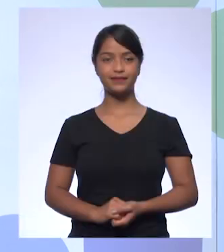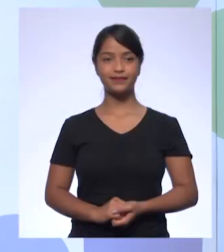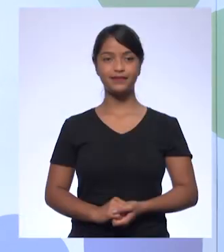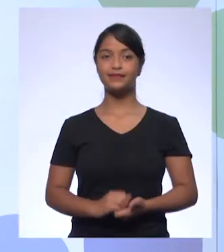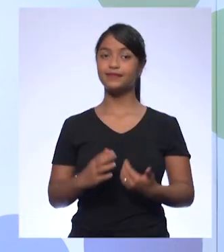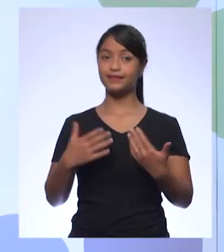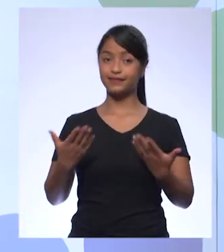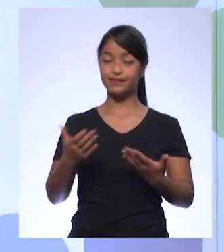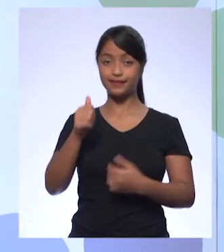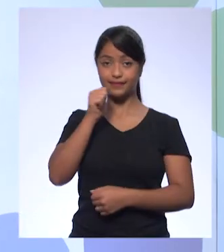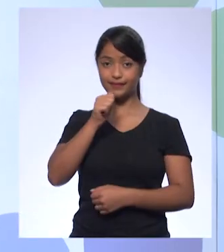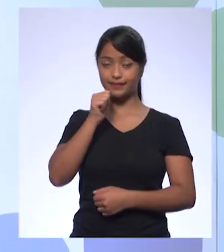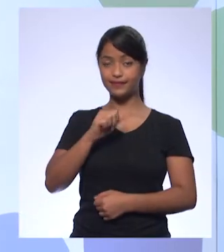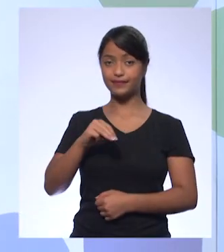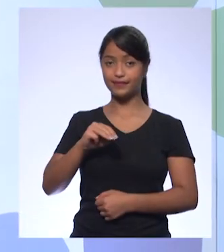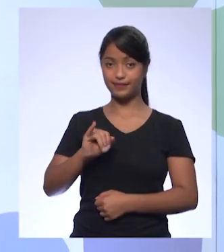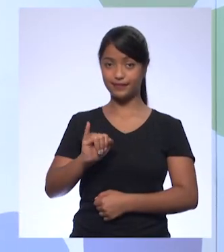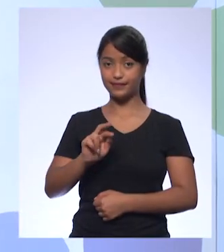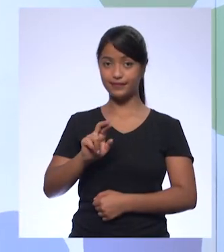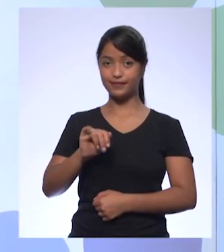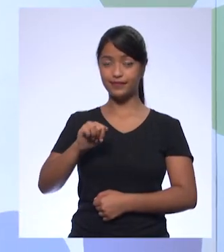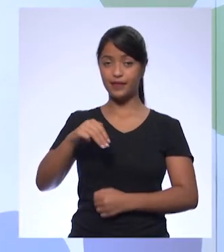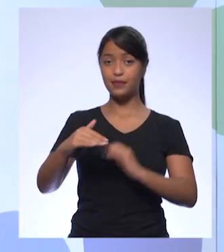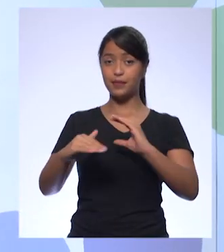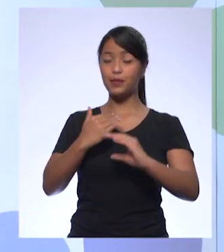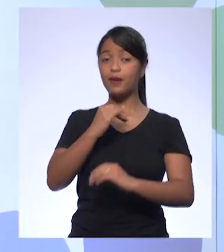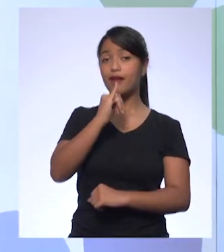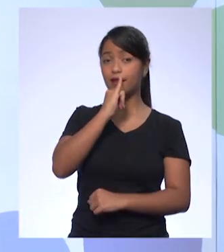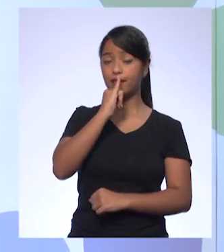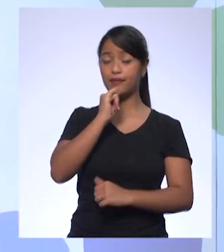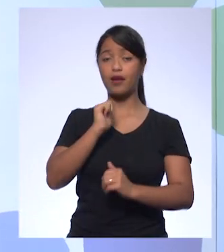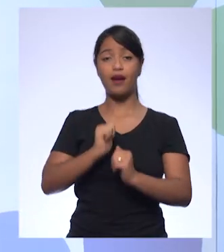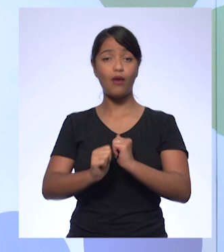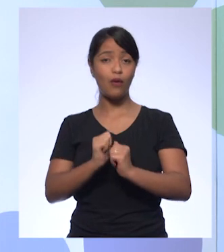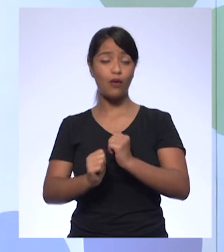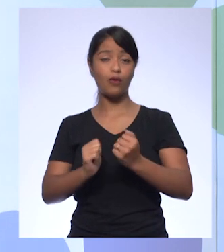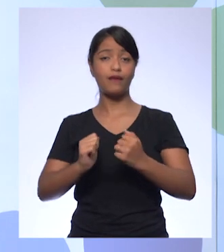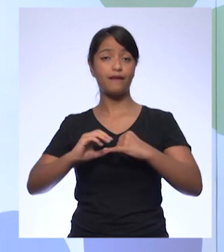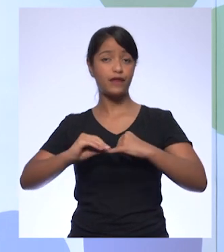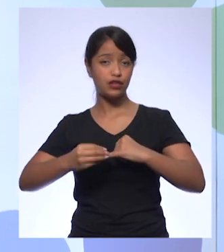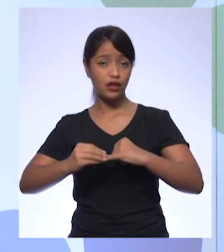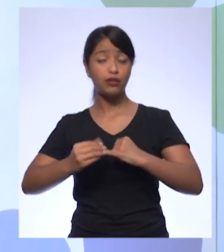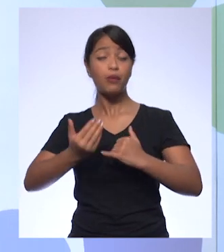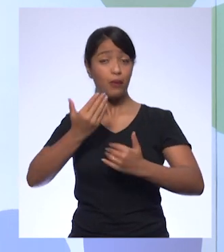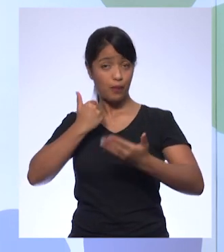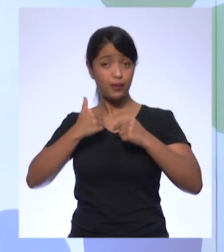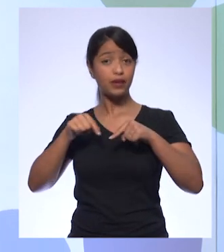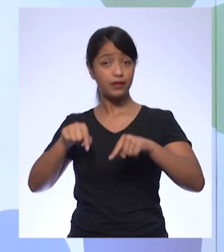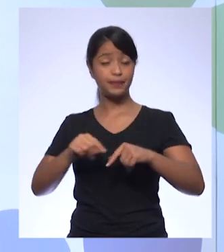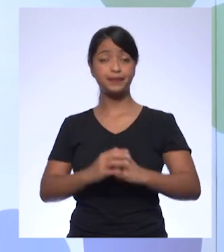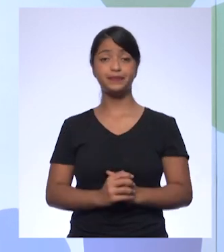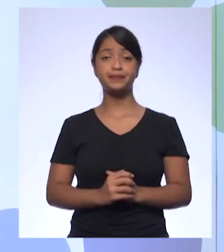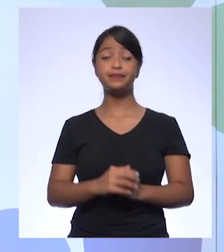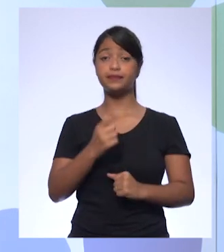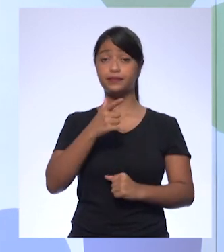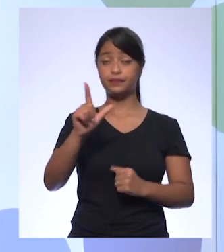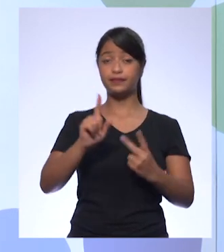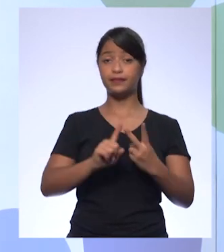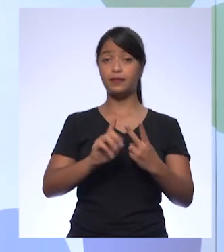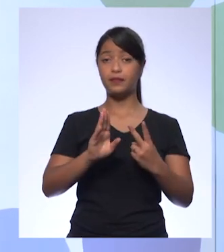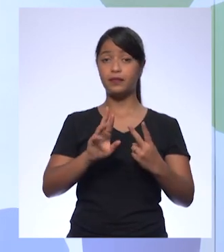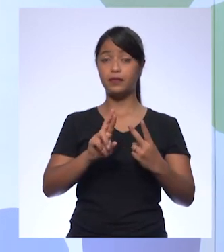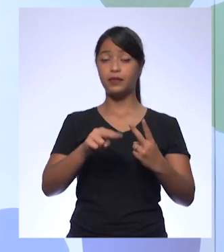Olha, a Miriam já começou com o exemplo, né, Joel? Colocou aí arroz, feijão, é alimento, por exemplo. O Bruno também colocou que é o alimento, por exemplo,